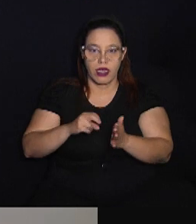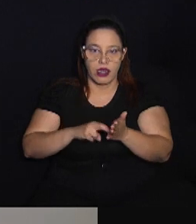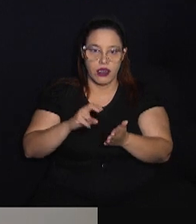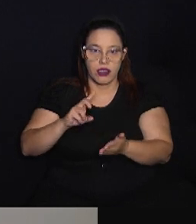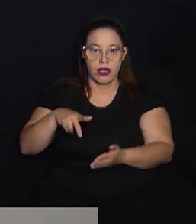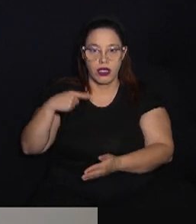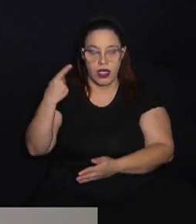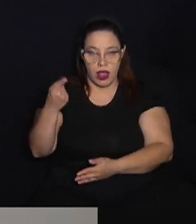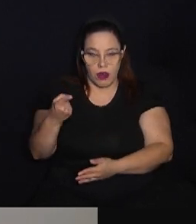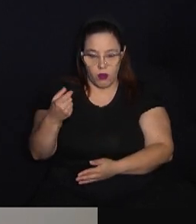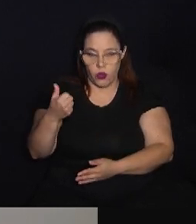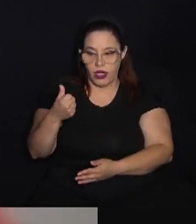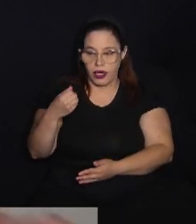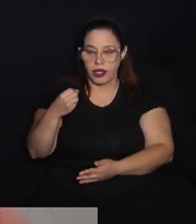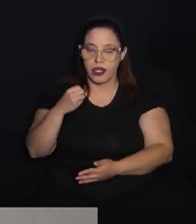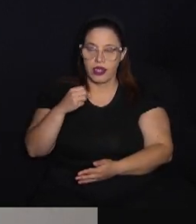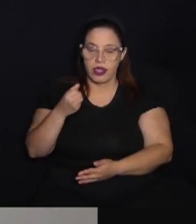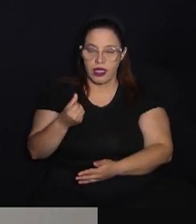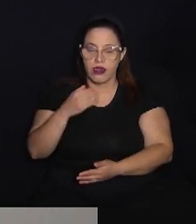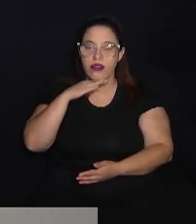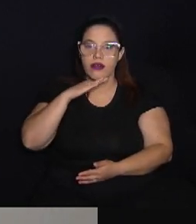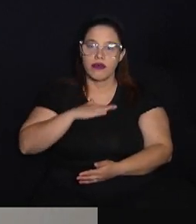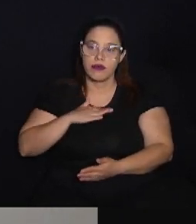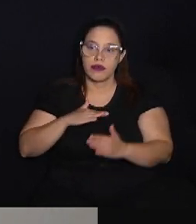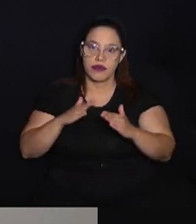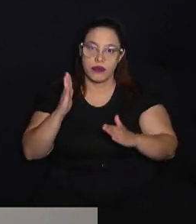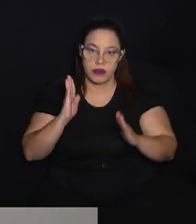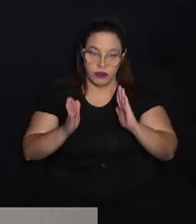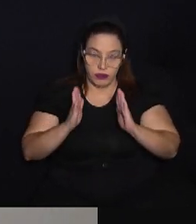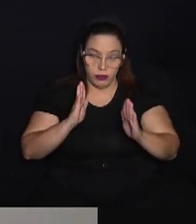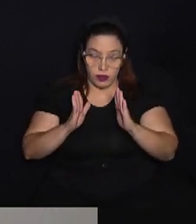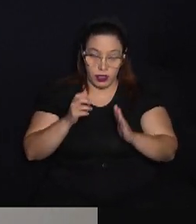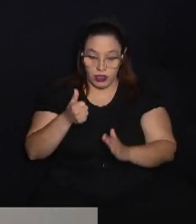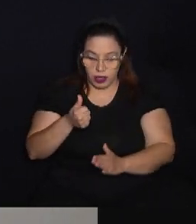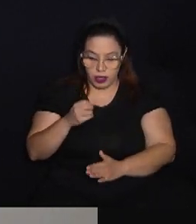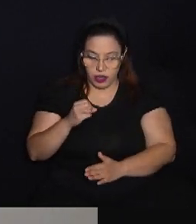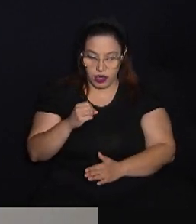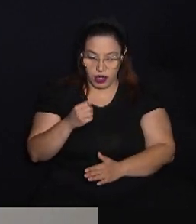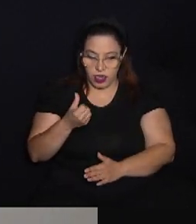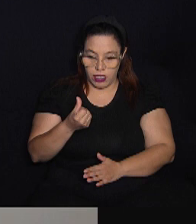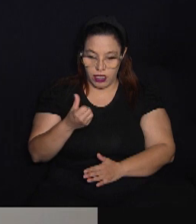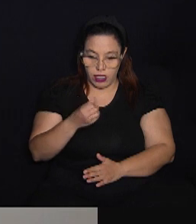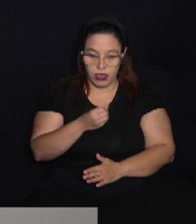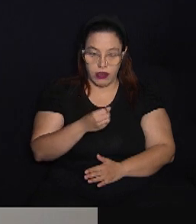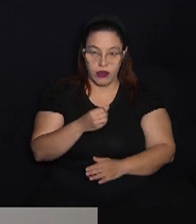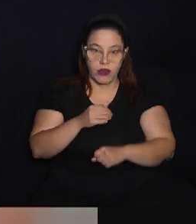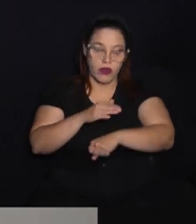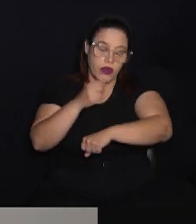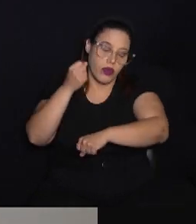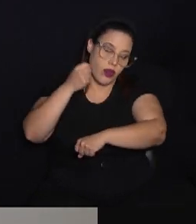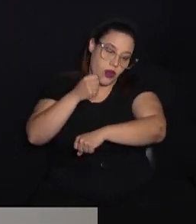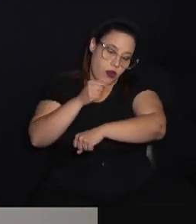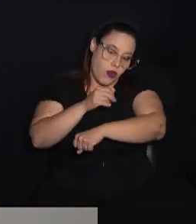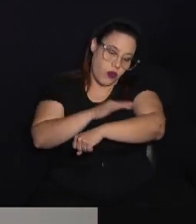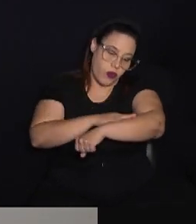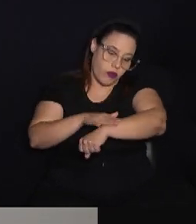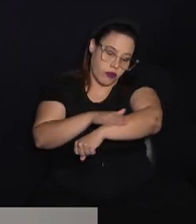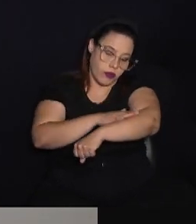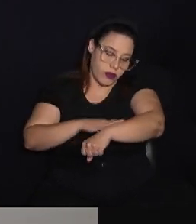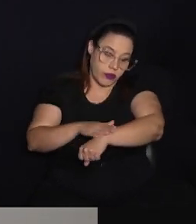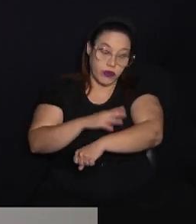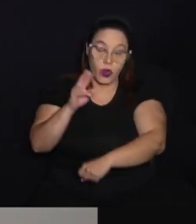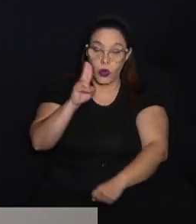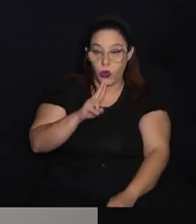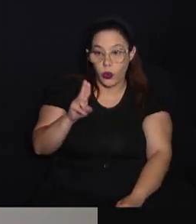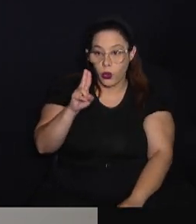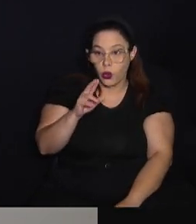às 16. Nesse período entre 10 e 16, o ideal é que o paciente passe filtro solar, use proteção,